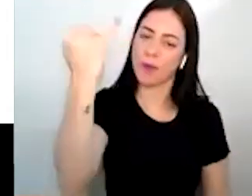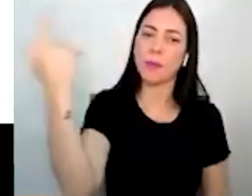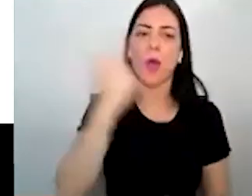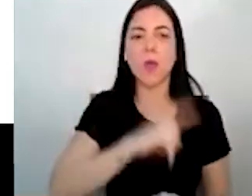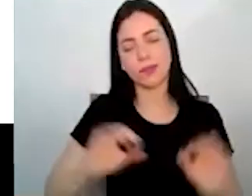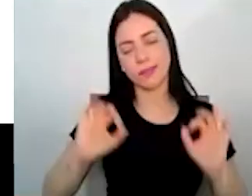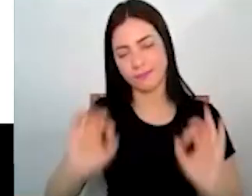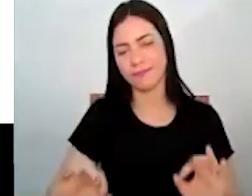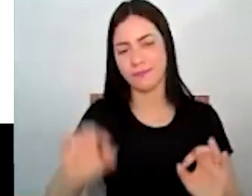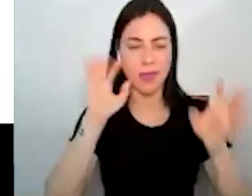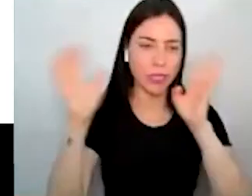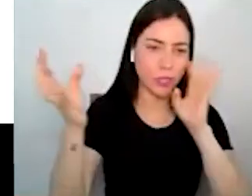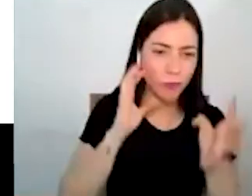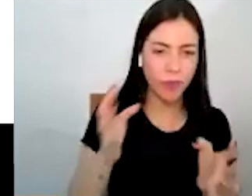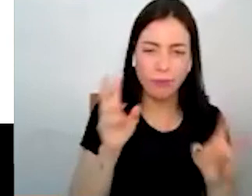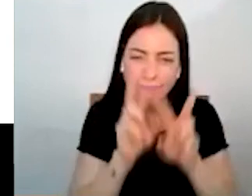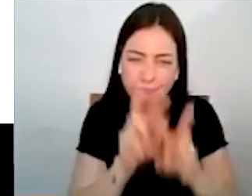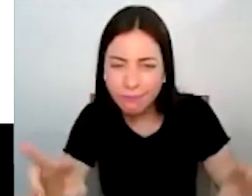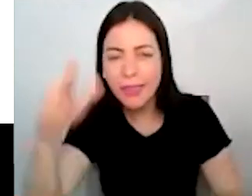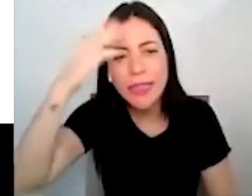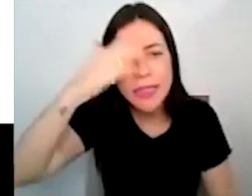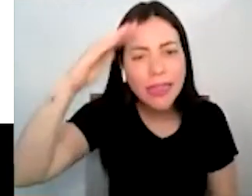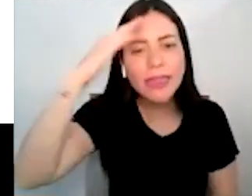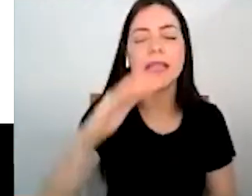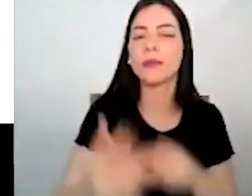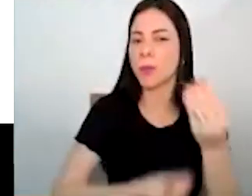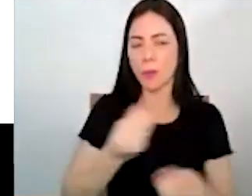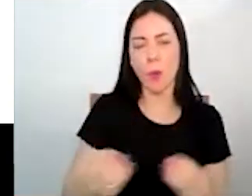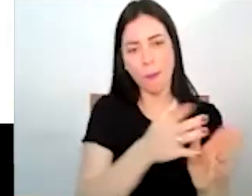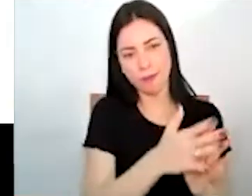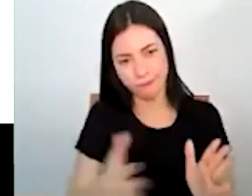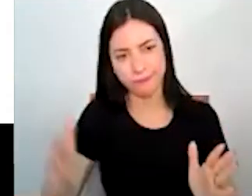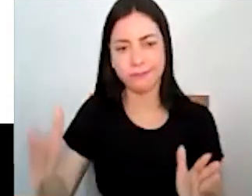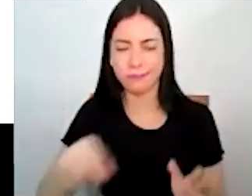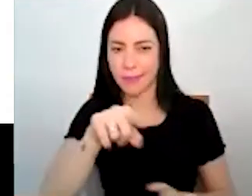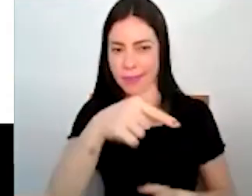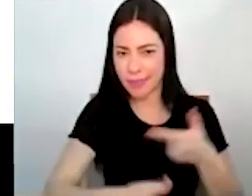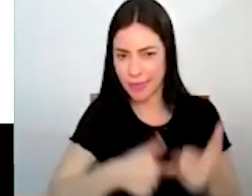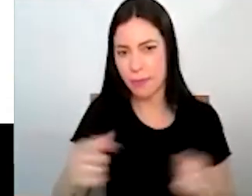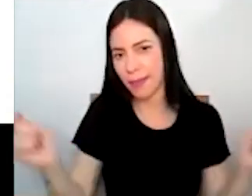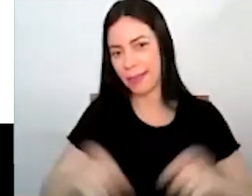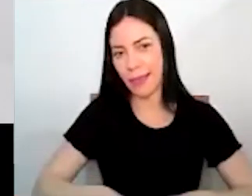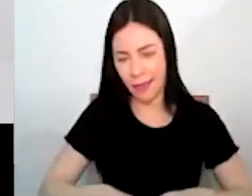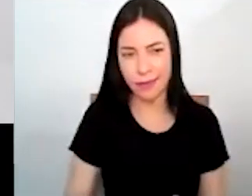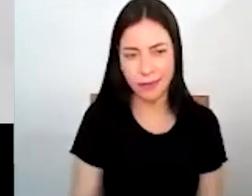resolver e para conseguir entender como que esse trabalho podia acontecer.